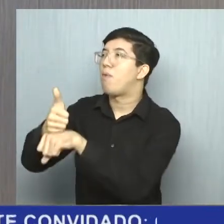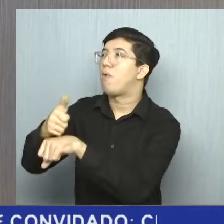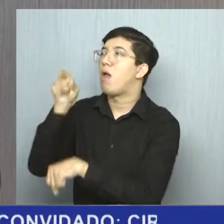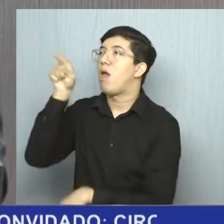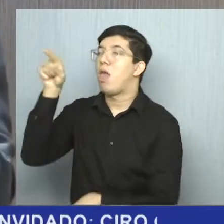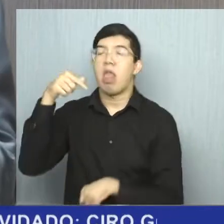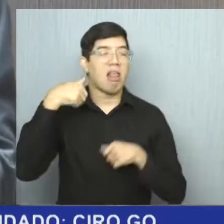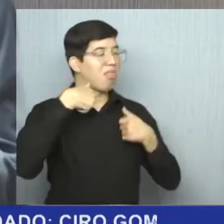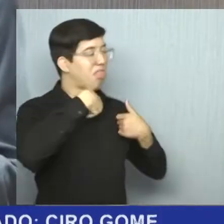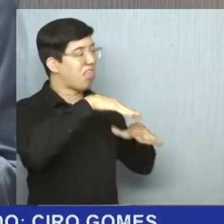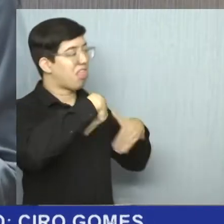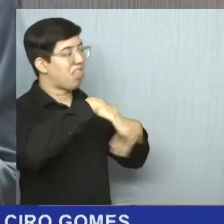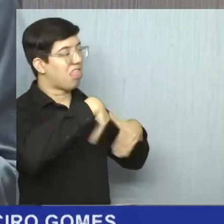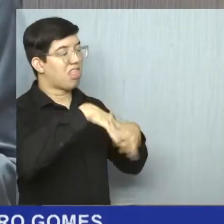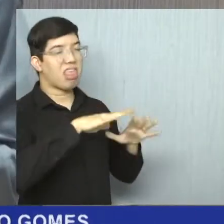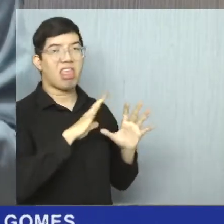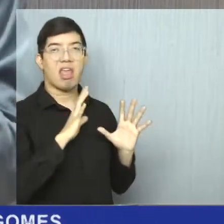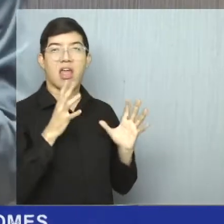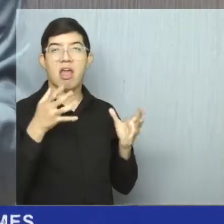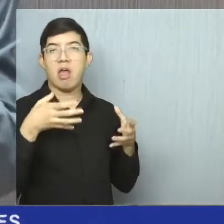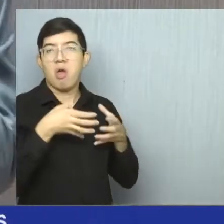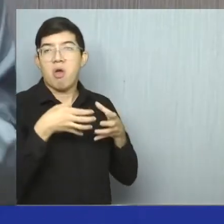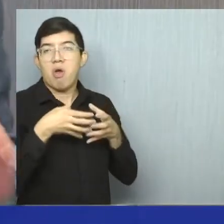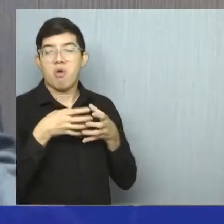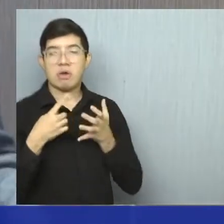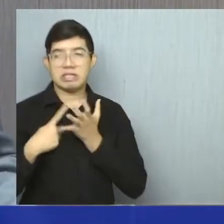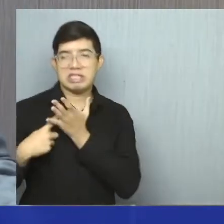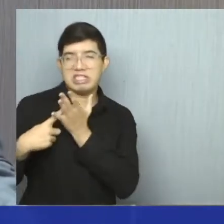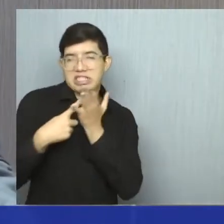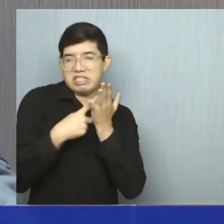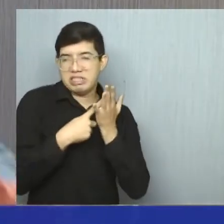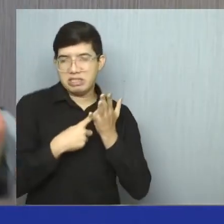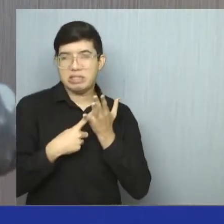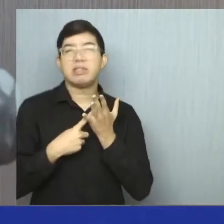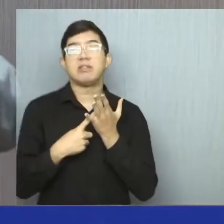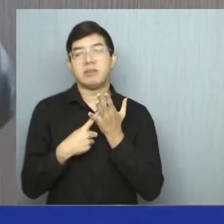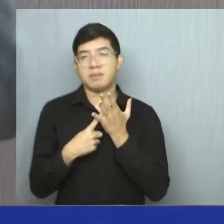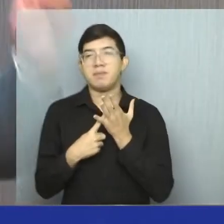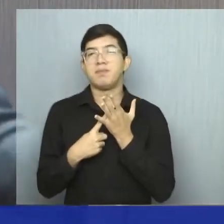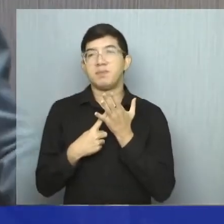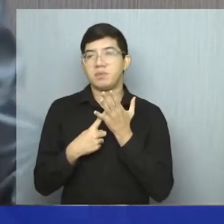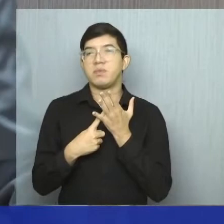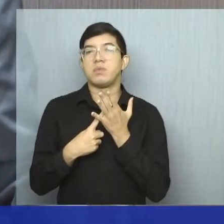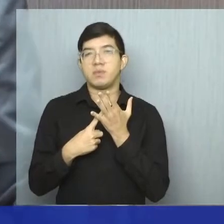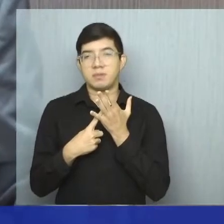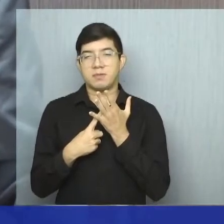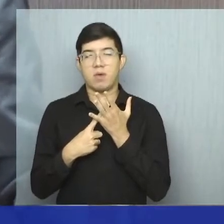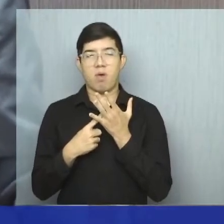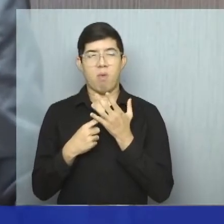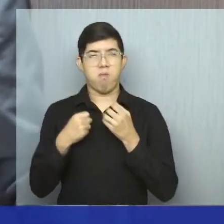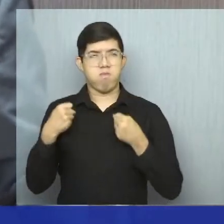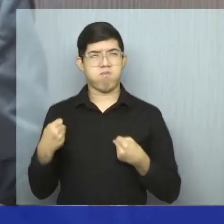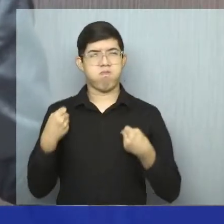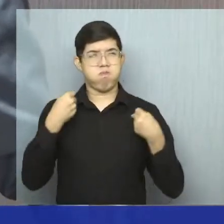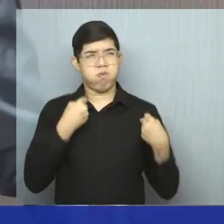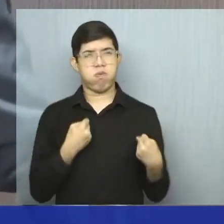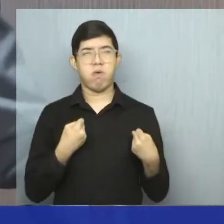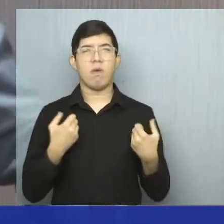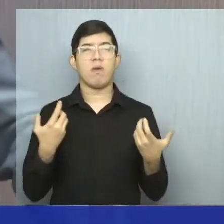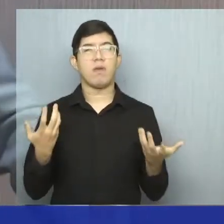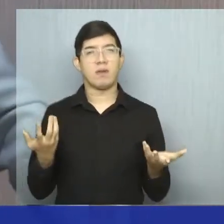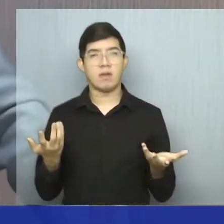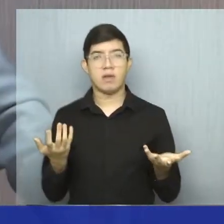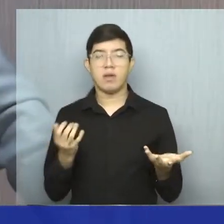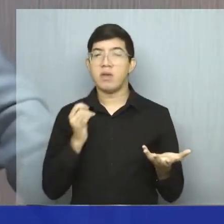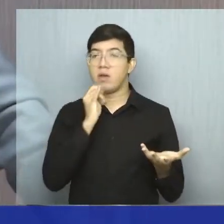de lobbies, grupos de pressão, e grupos absolutamente minoritários, porém agudamente poderosos. 5 famílias controlam a grande